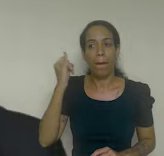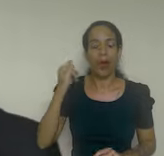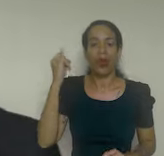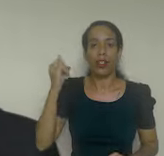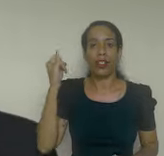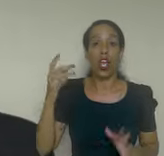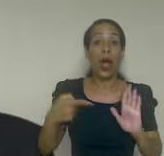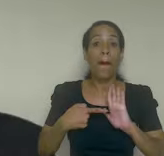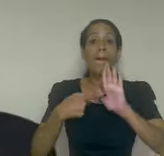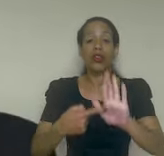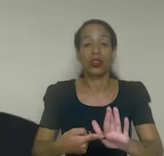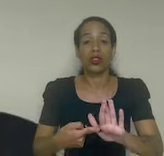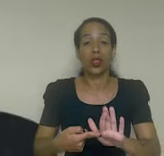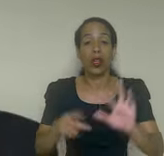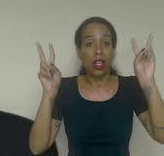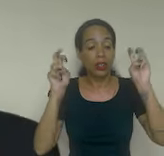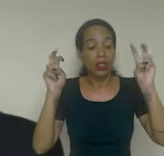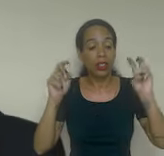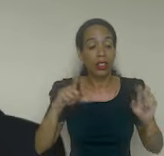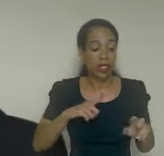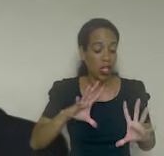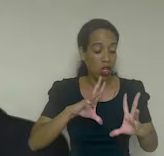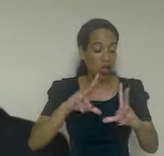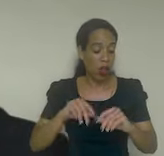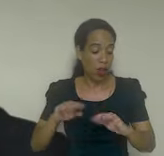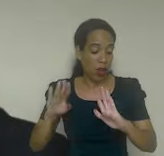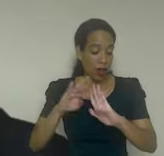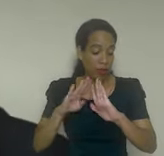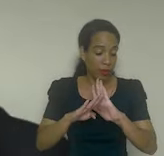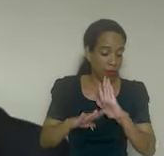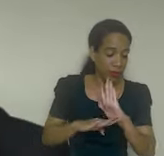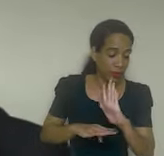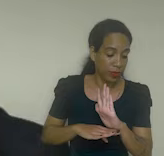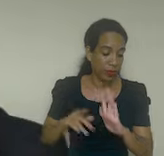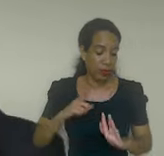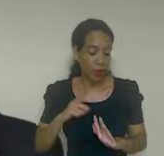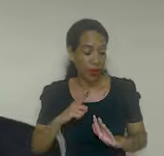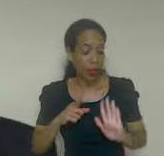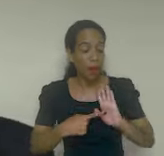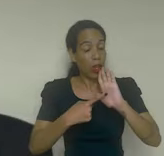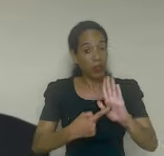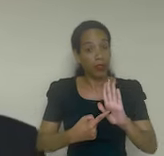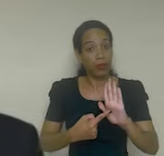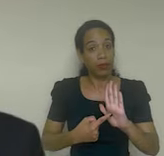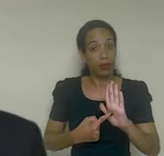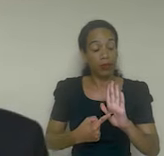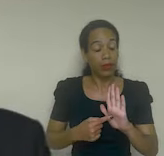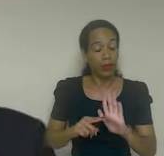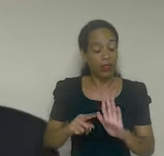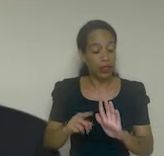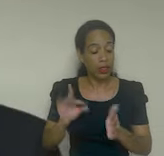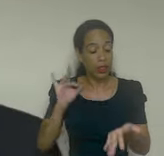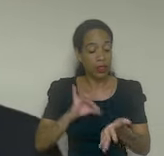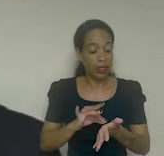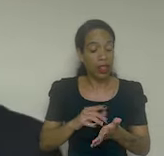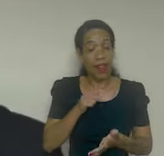vocês apresentaram o assunto, né? Com todas as suas camadas, as suas complexidades, mostrando que ainda, e no caso, esse caso específico